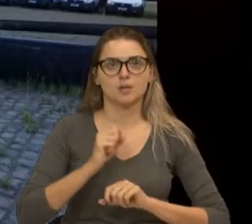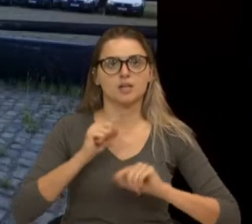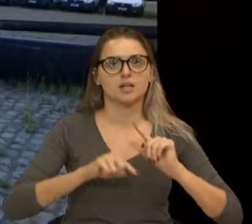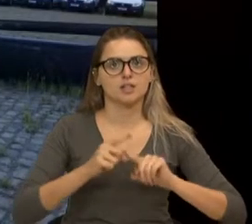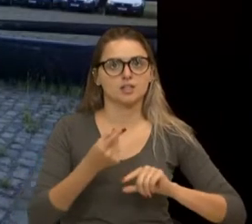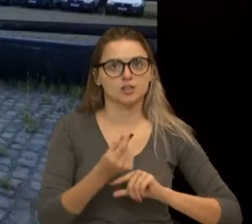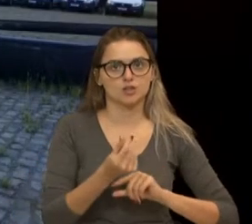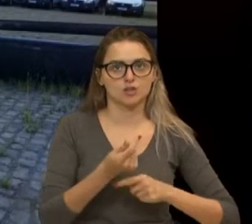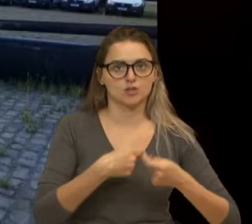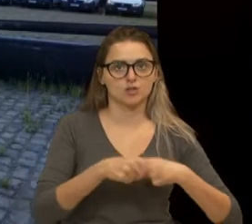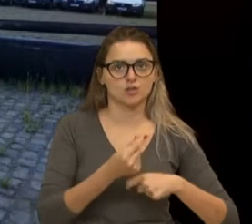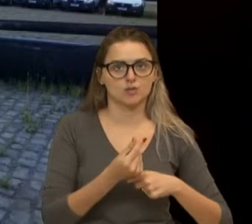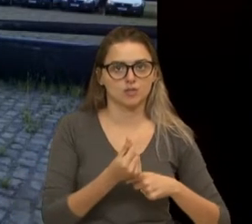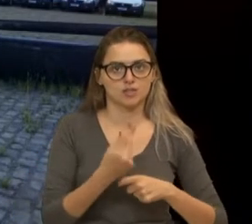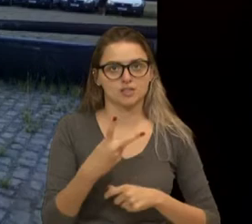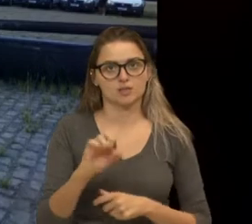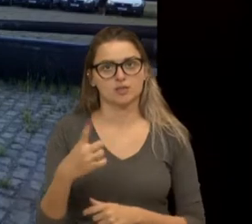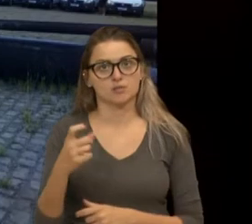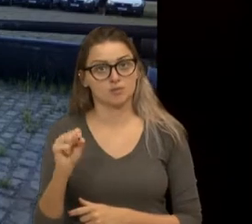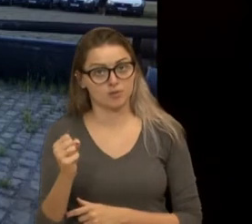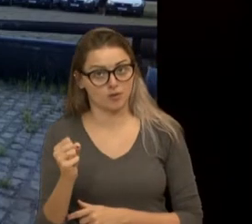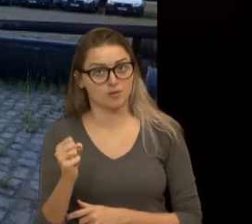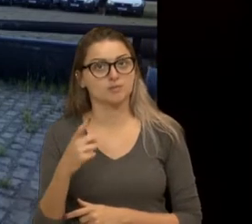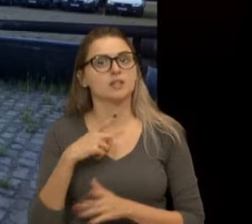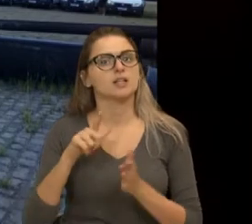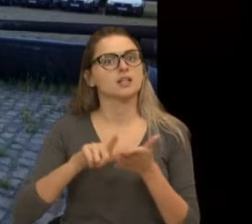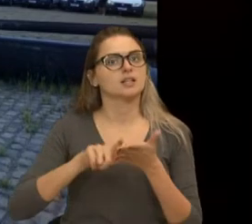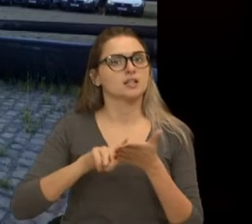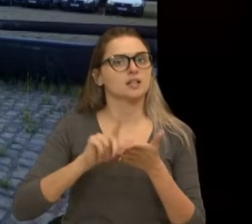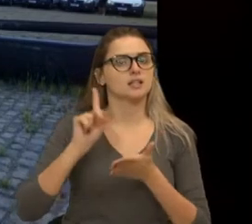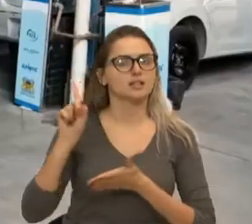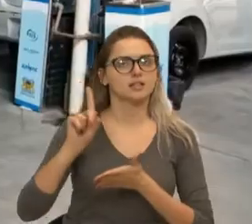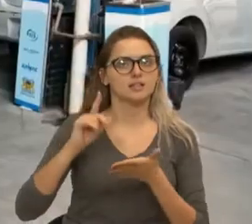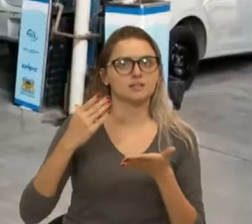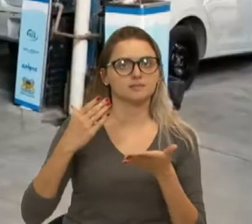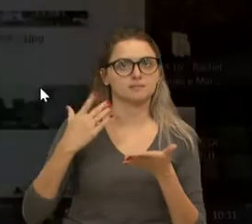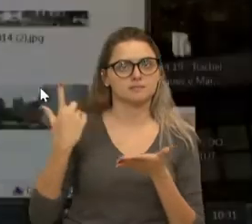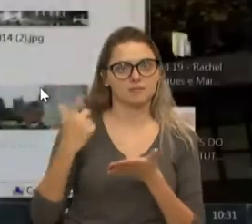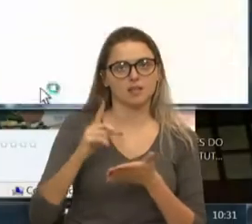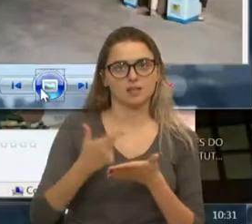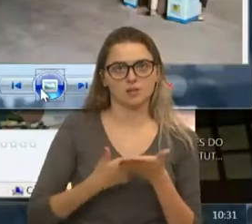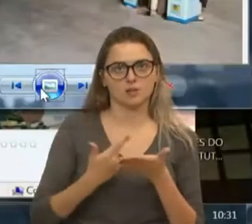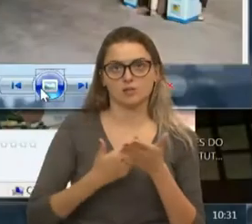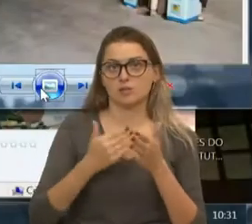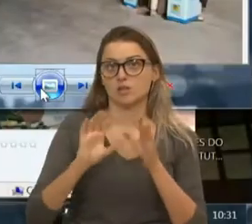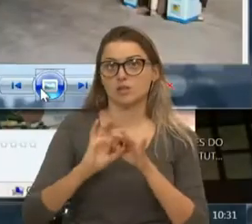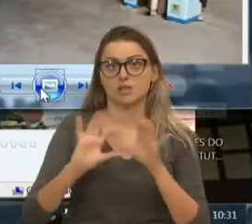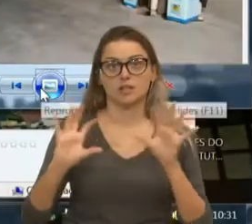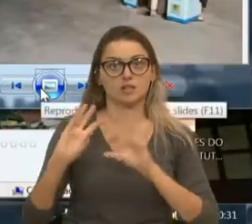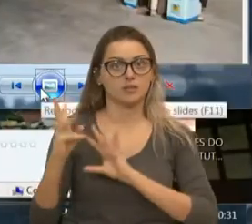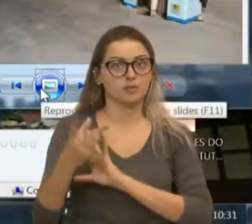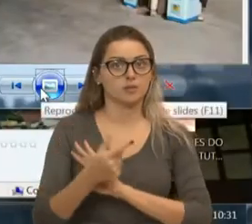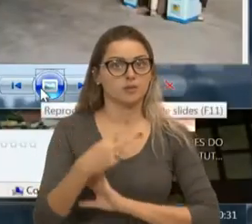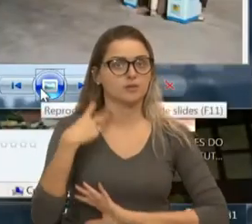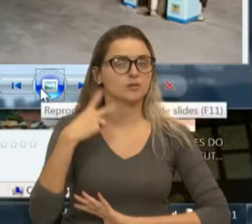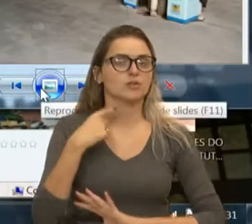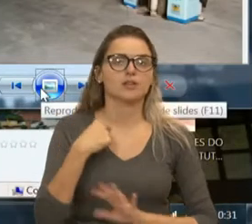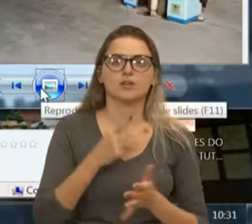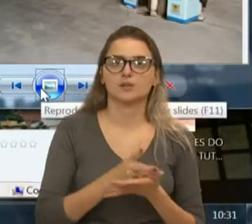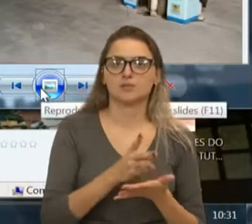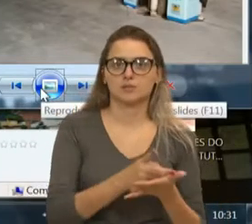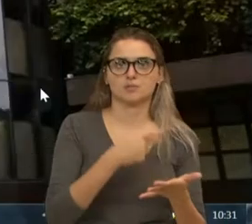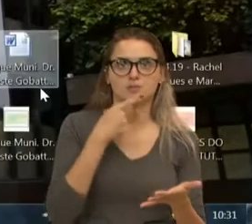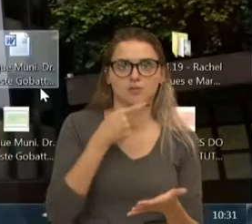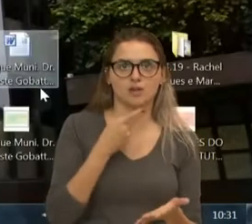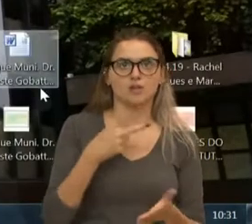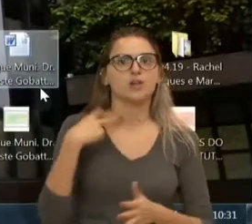de 2018. Tá? E ele está aqui à disposição de todos os vereadores, né? É uma das questões que eu sempre digo, né? Que os